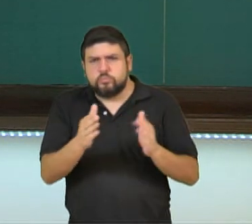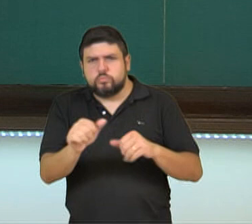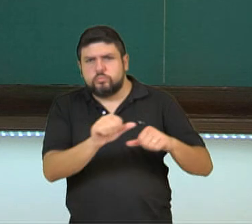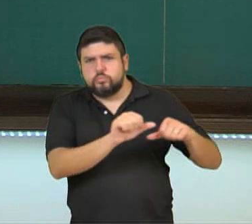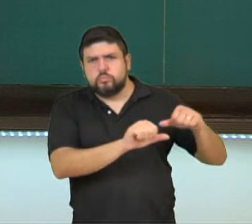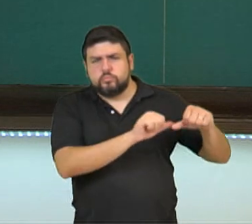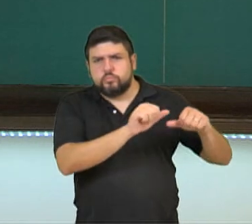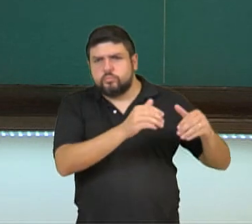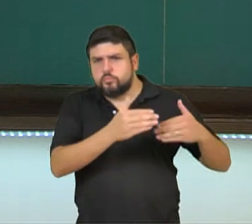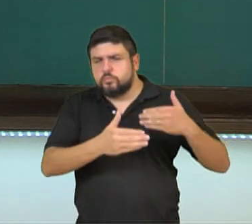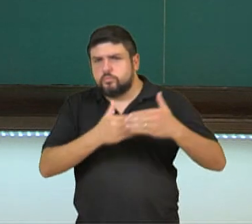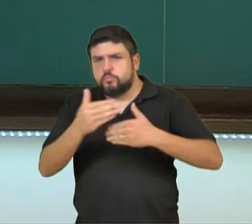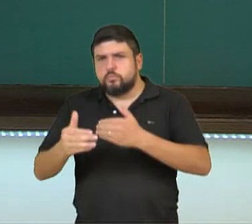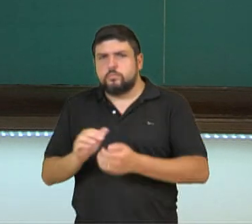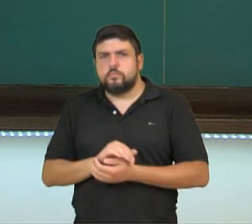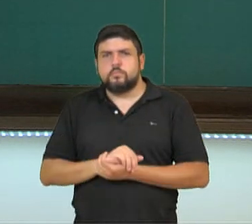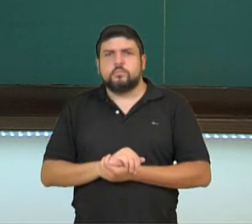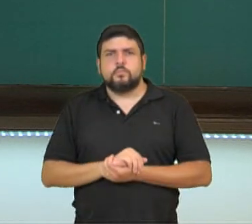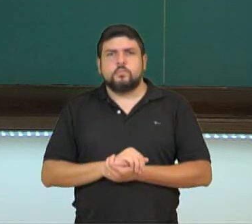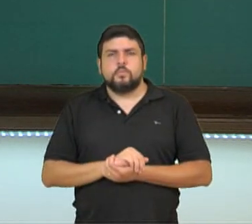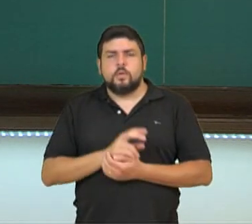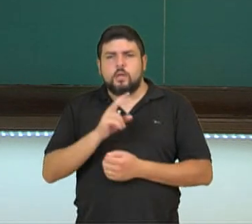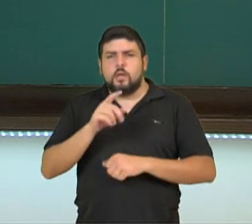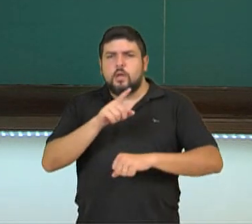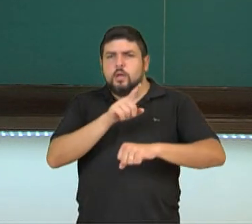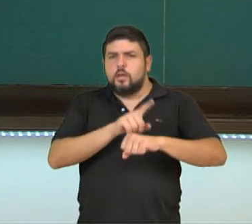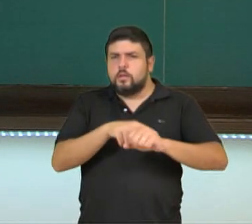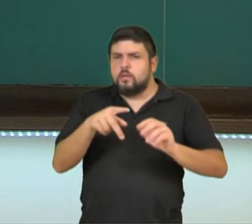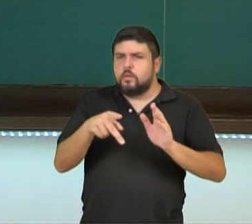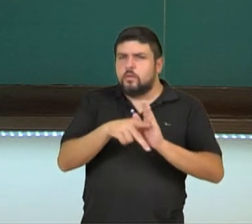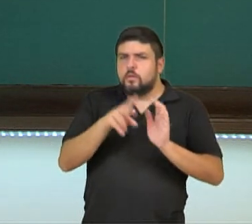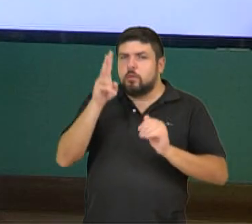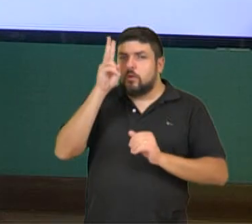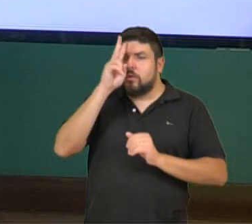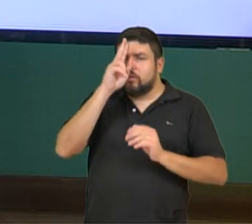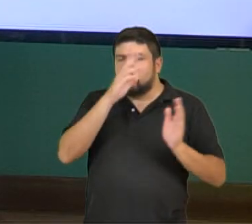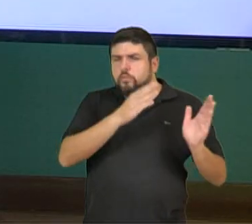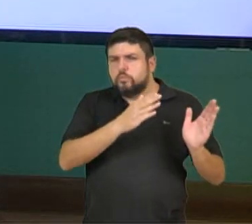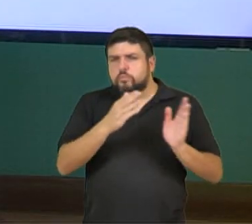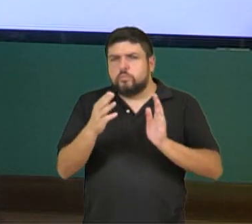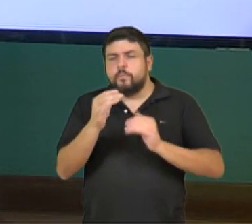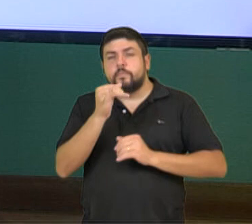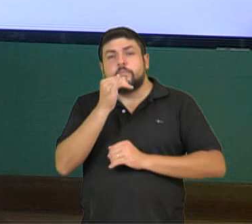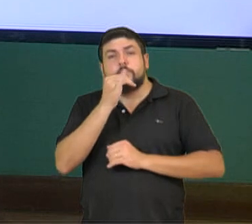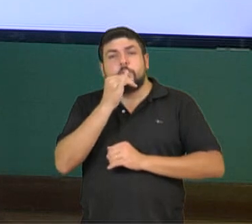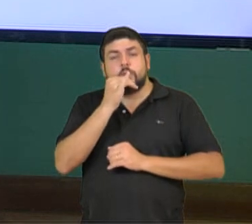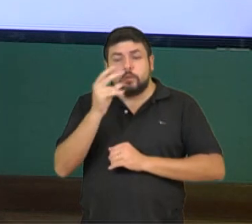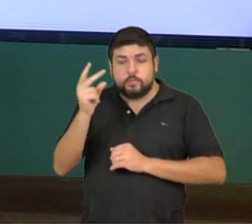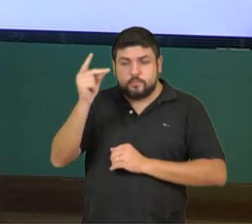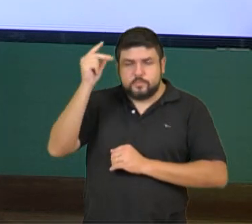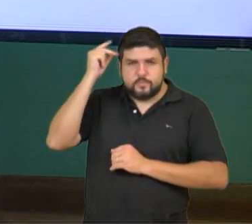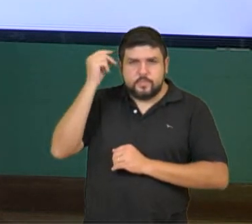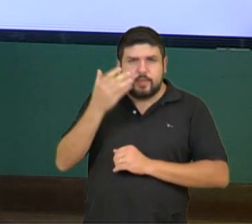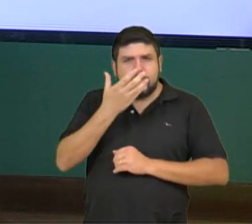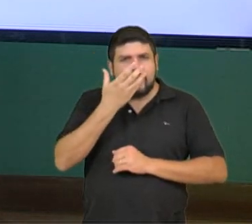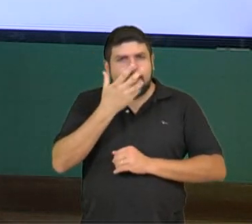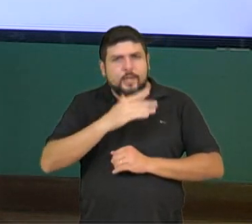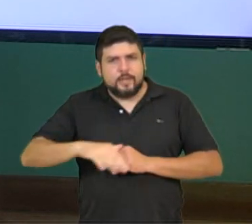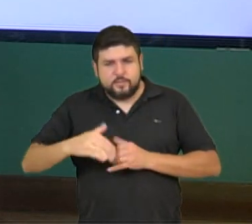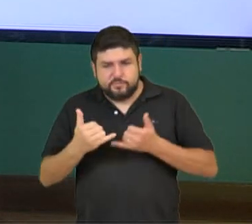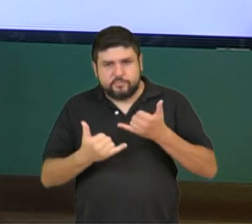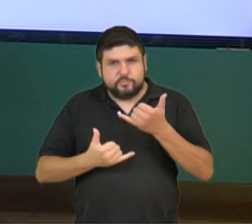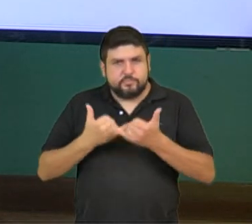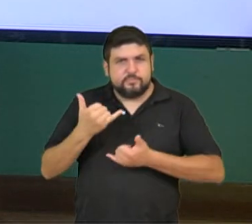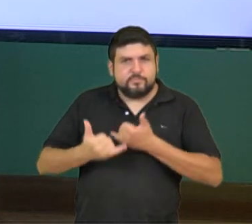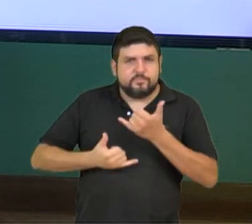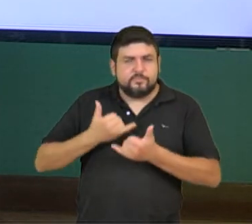gente, por exemplo, nesse tempo histórico, a gente analisa as brincadeiras, uma brincadeira de criança no início do século, em